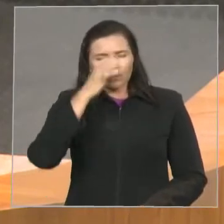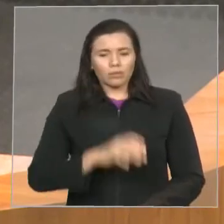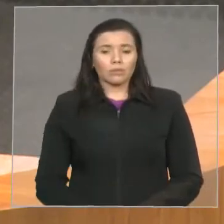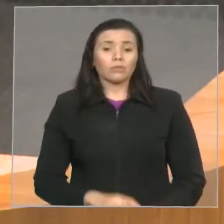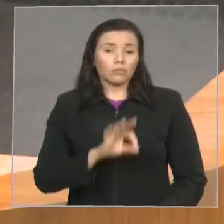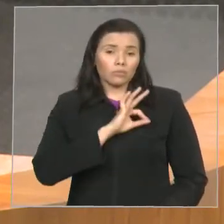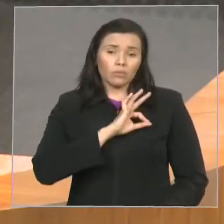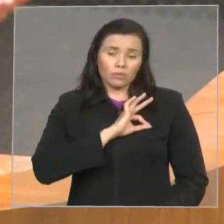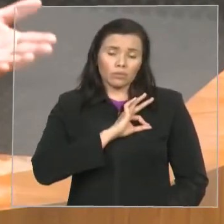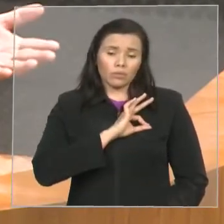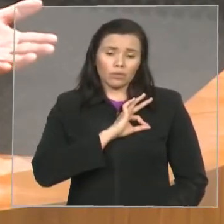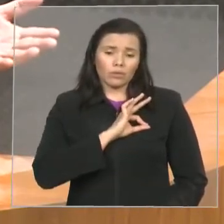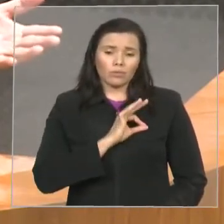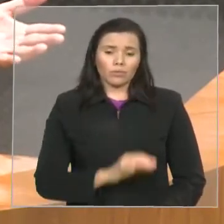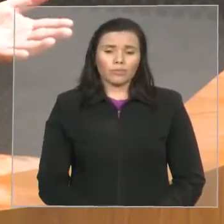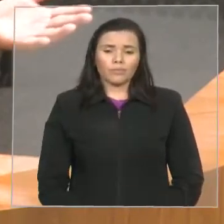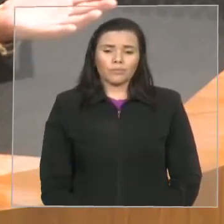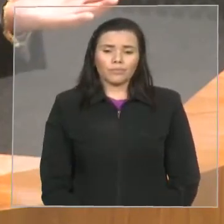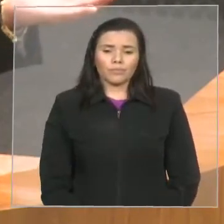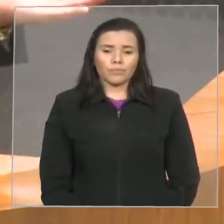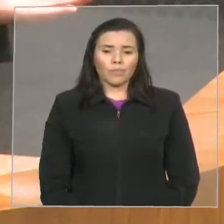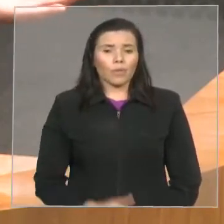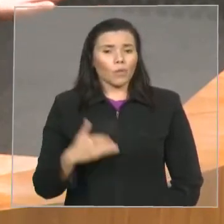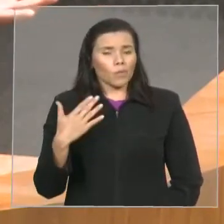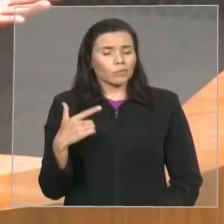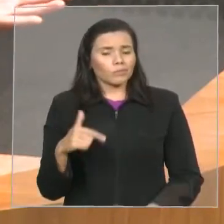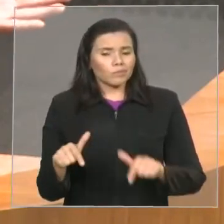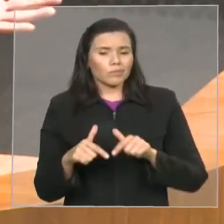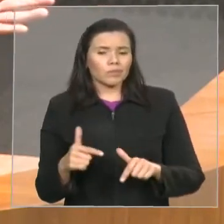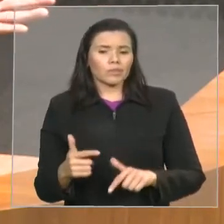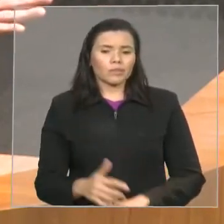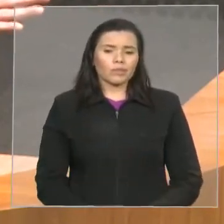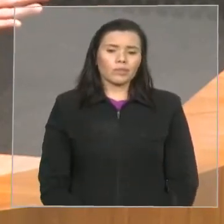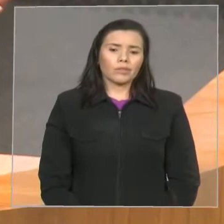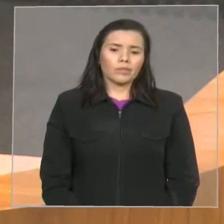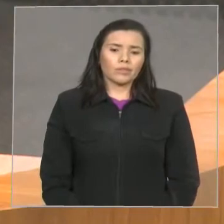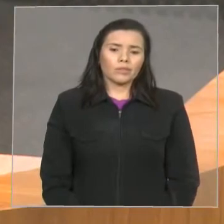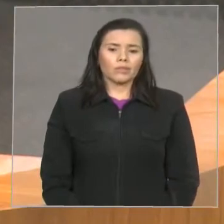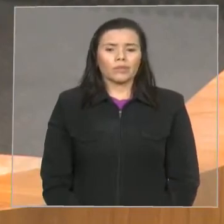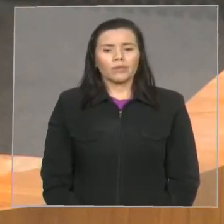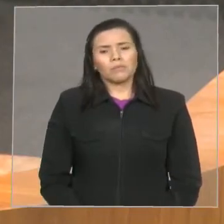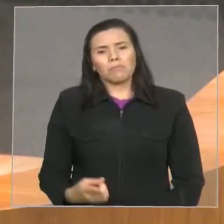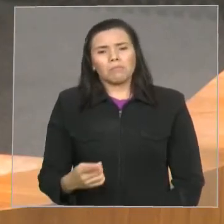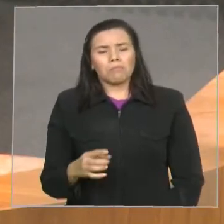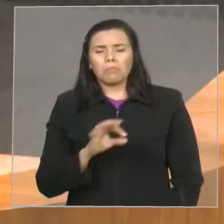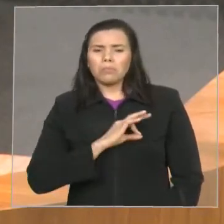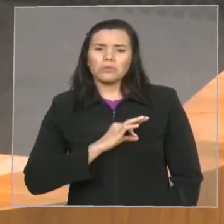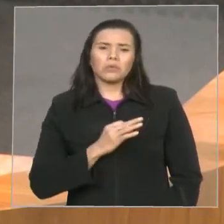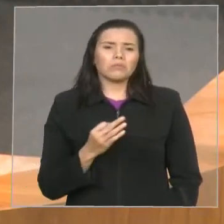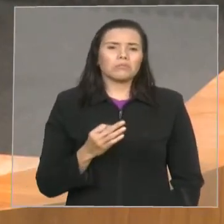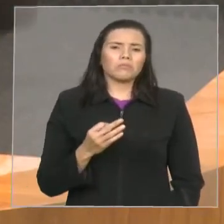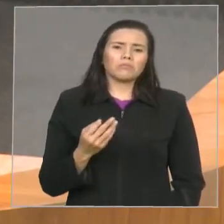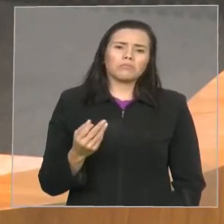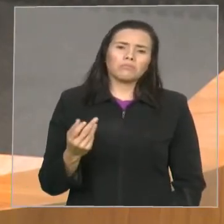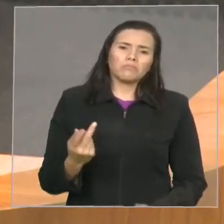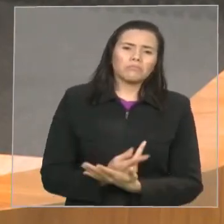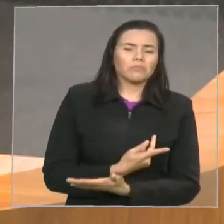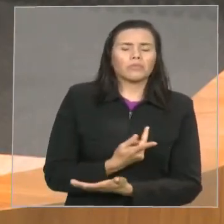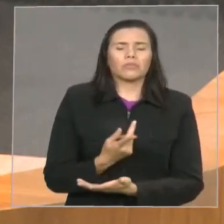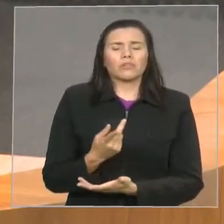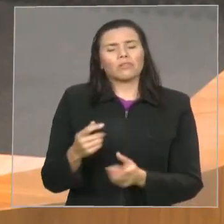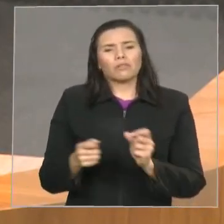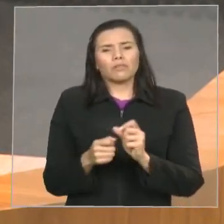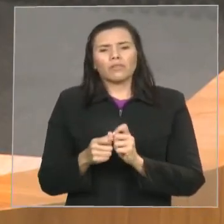atribuições, no exercício da sua função, pode ter uma prisão decretada e ele ter um local enquanto é julgado. Depois que é